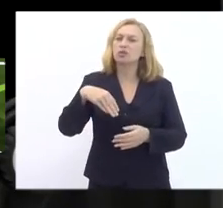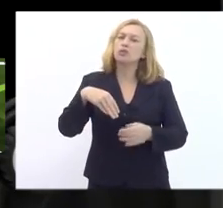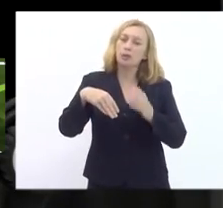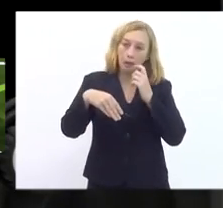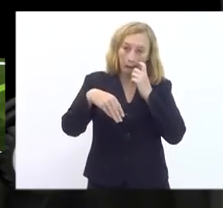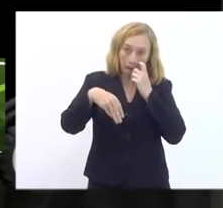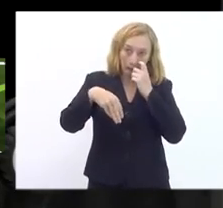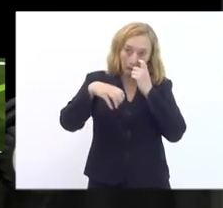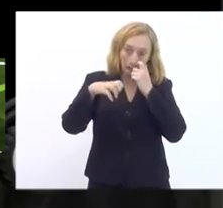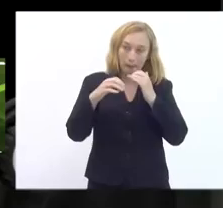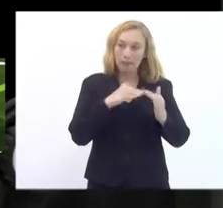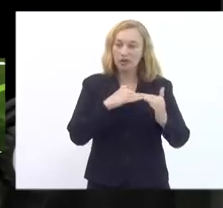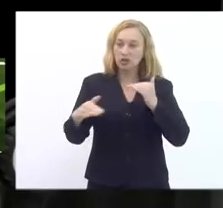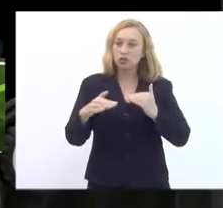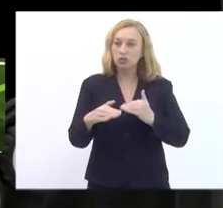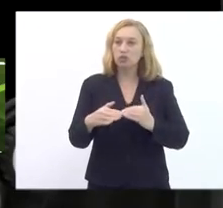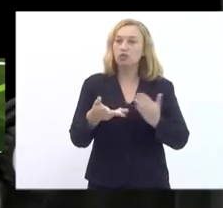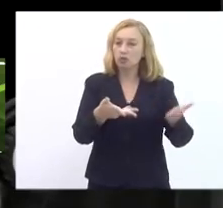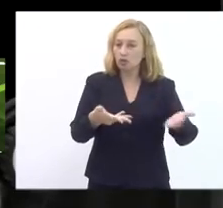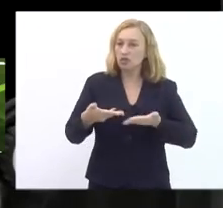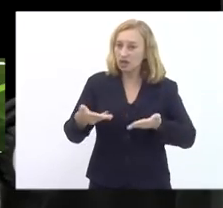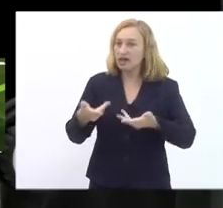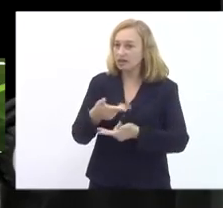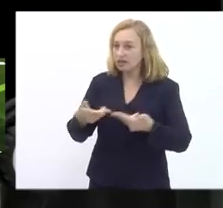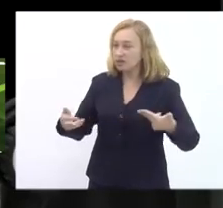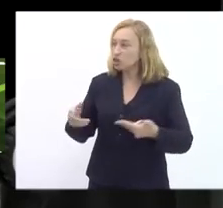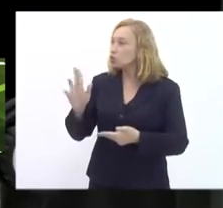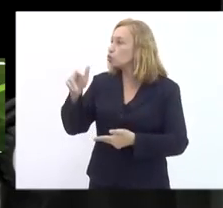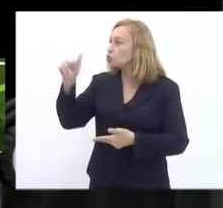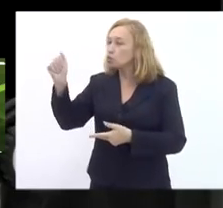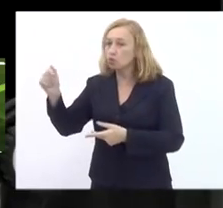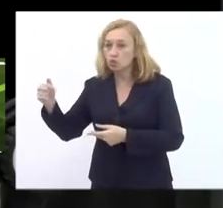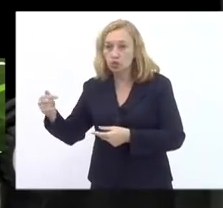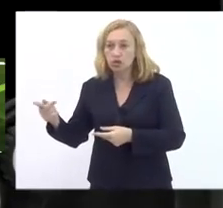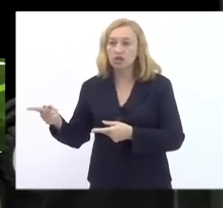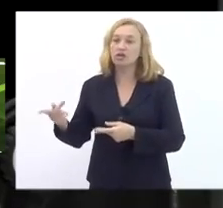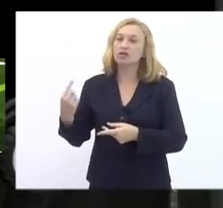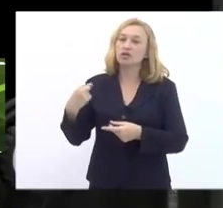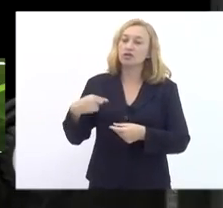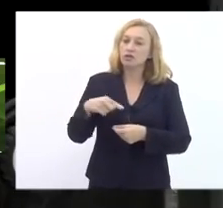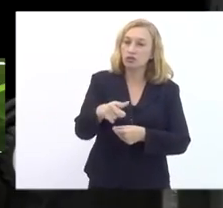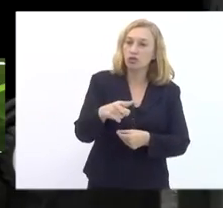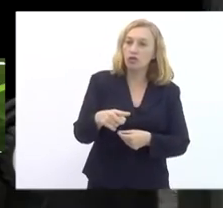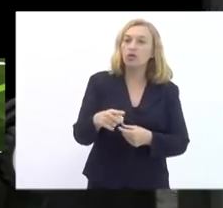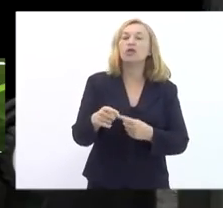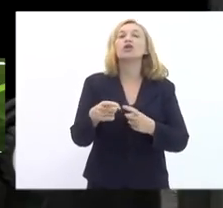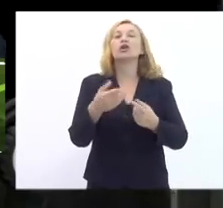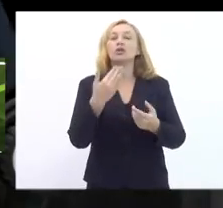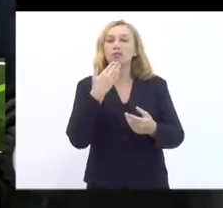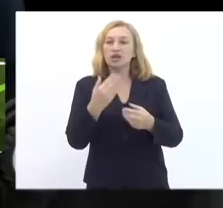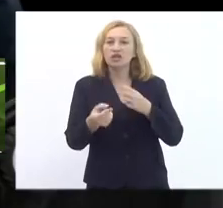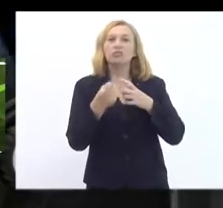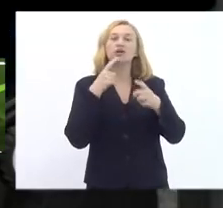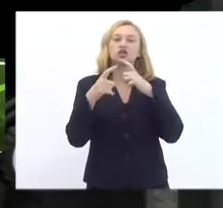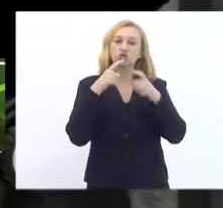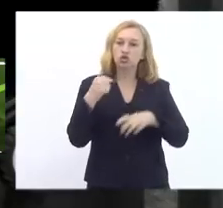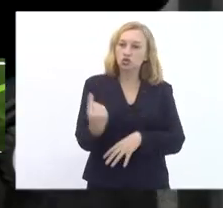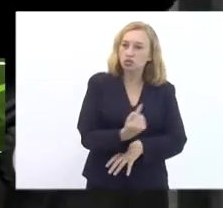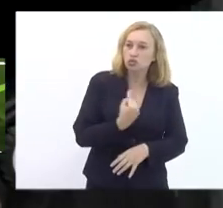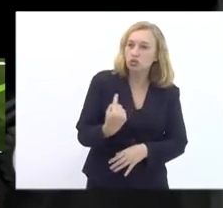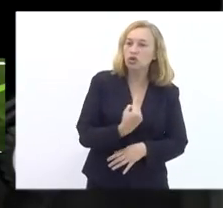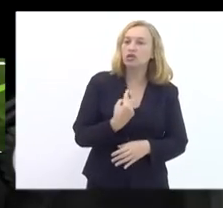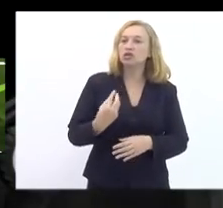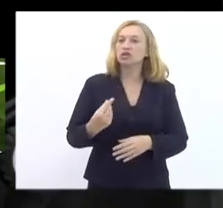várias vezes, mas nunca compareceu. Eu lamento e mantenho o convite para ele vir discutir com a gente isso. Nós tivemos